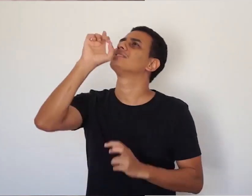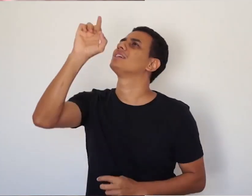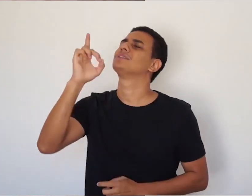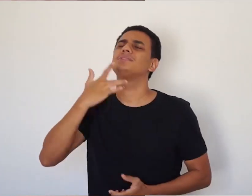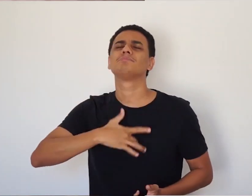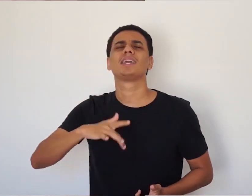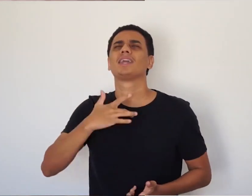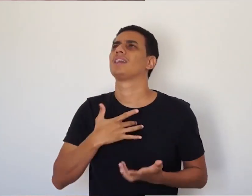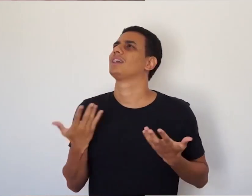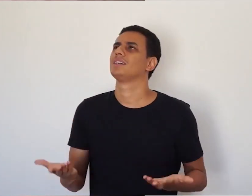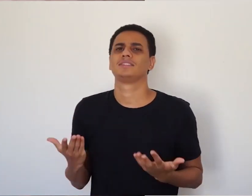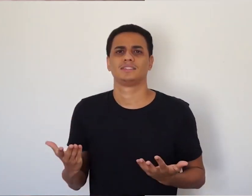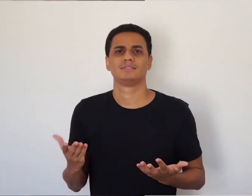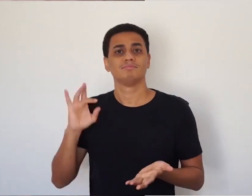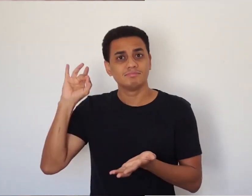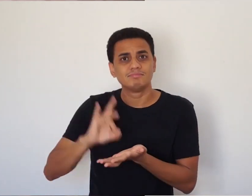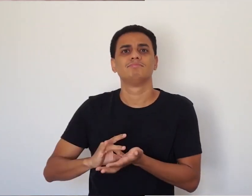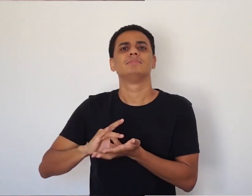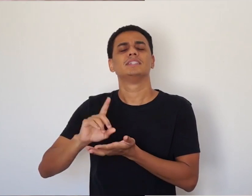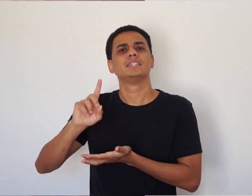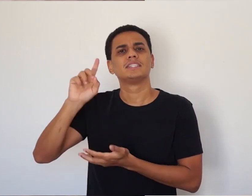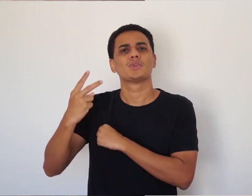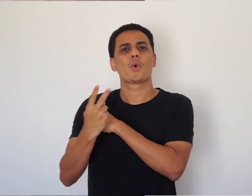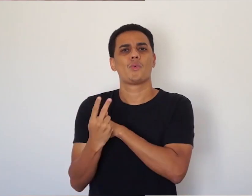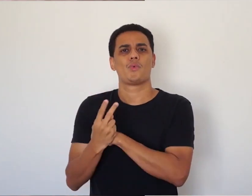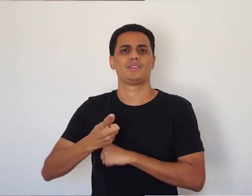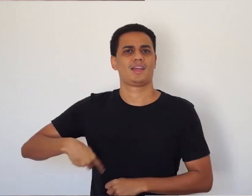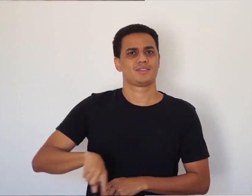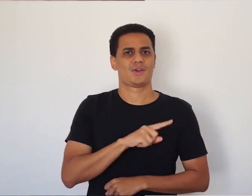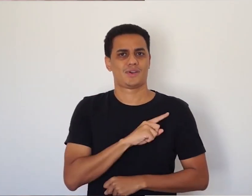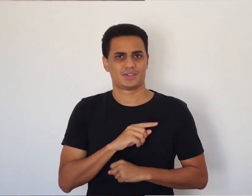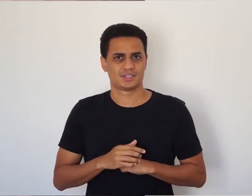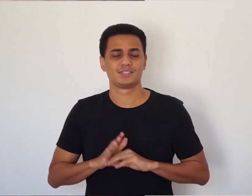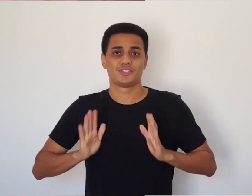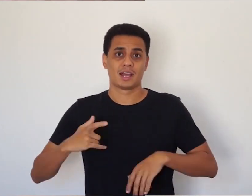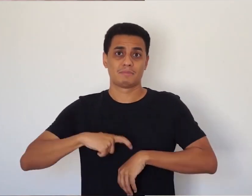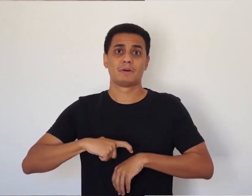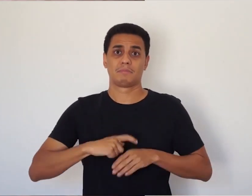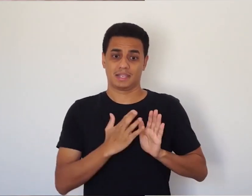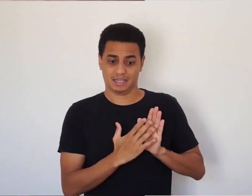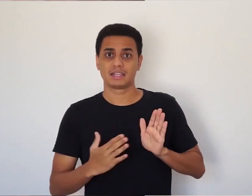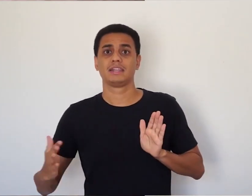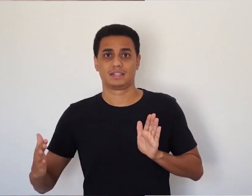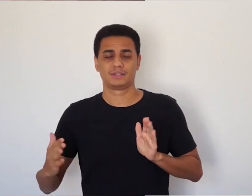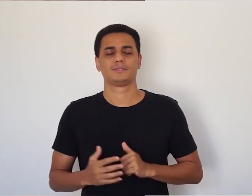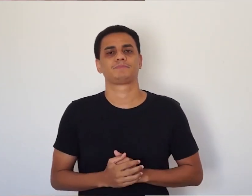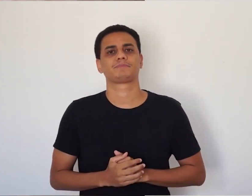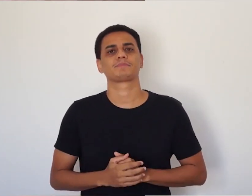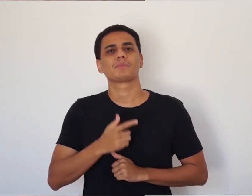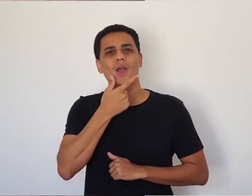clamar misericórdia ao Senhor, a fim de que Ele possa realmente nos preservar diante de tudo isso que